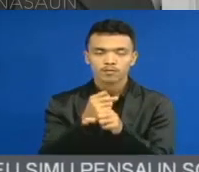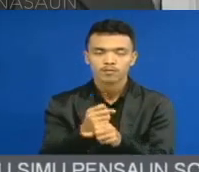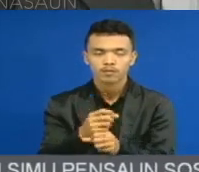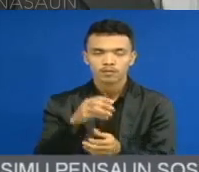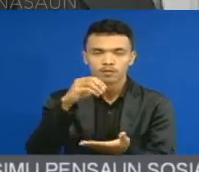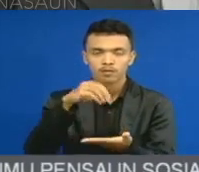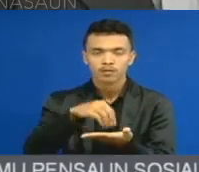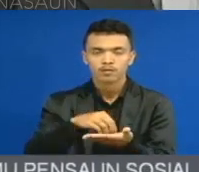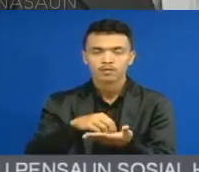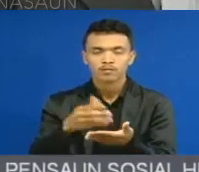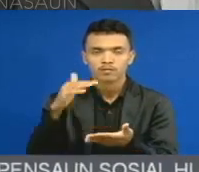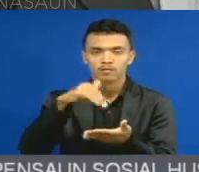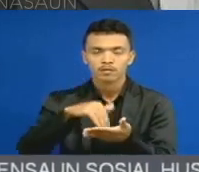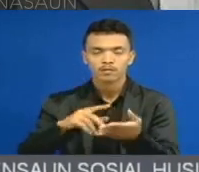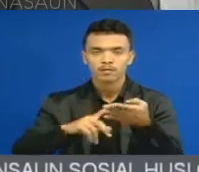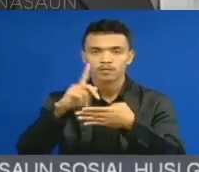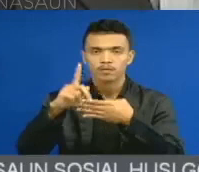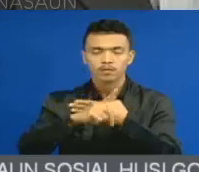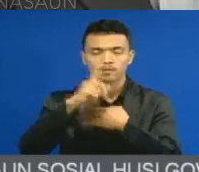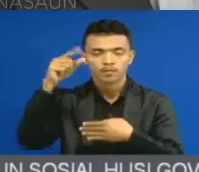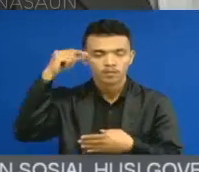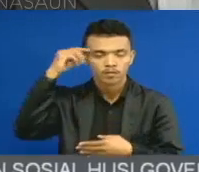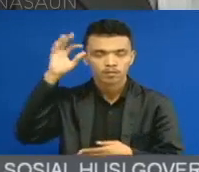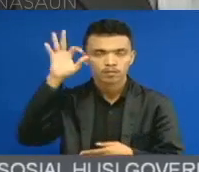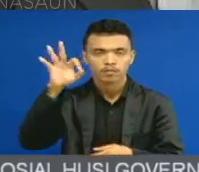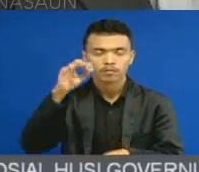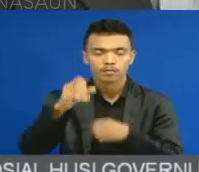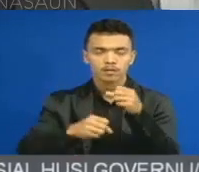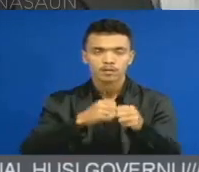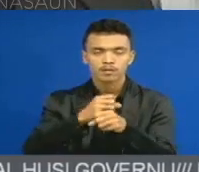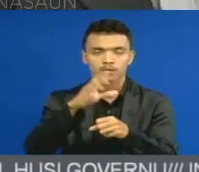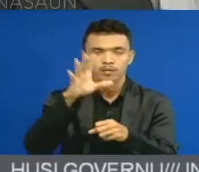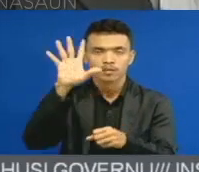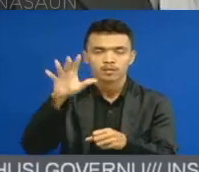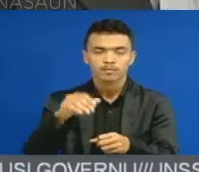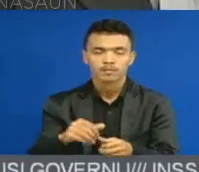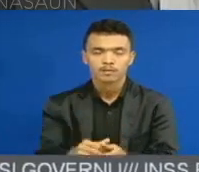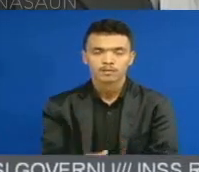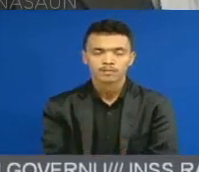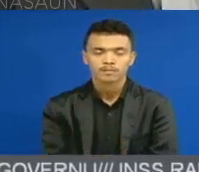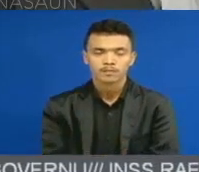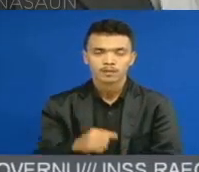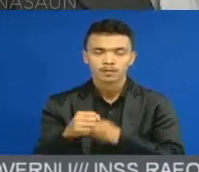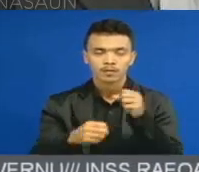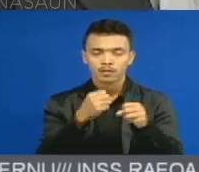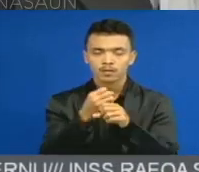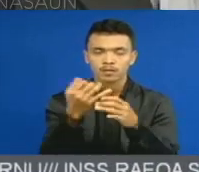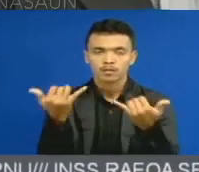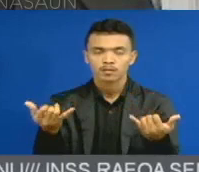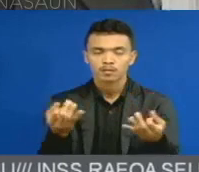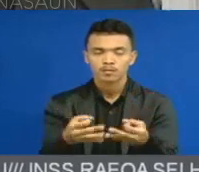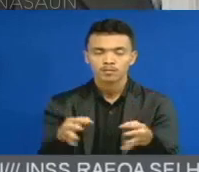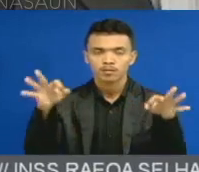pilar nem para o programa no governo constitucional em Batina Lim e a pilar ainda importante de TVS, mas a